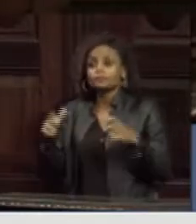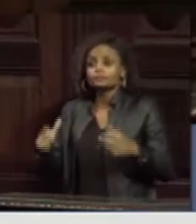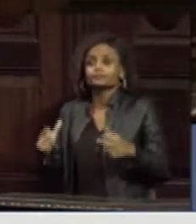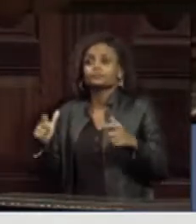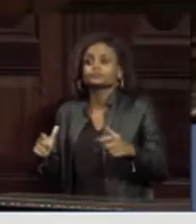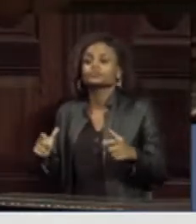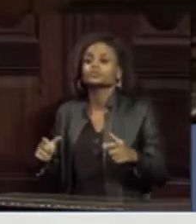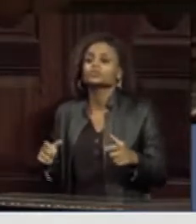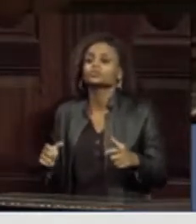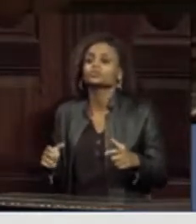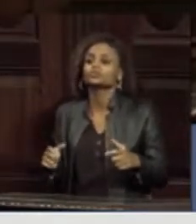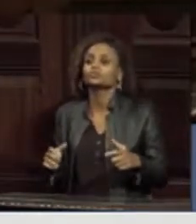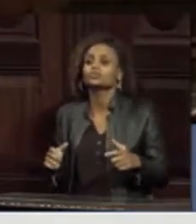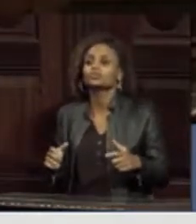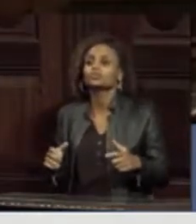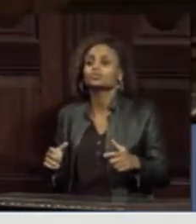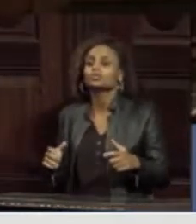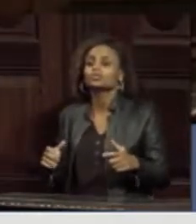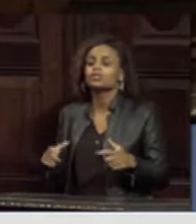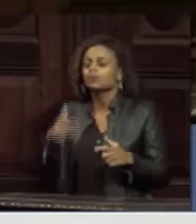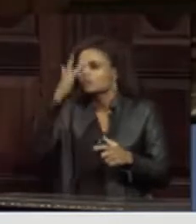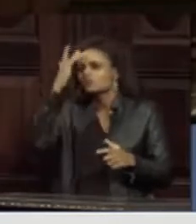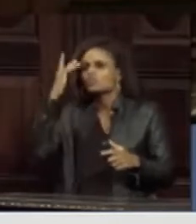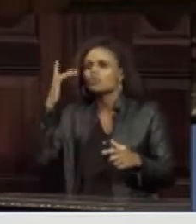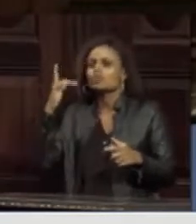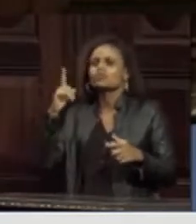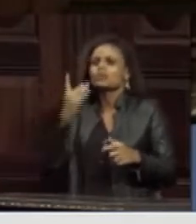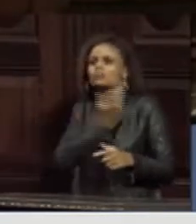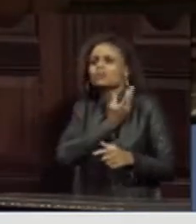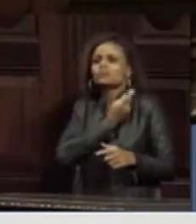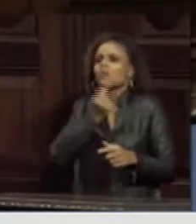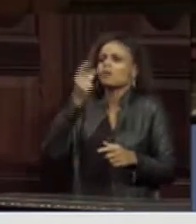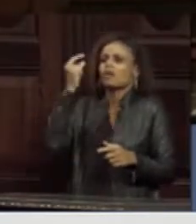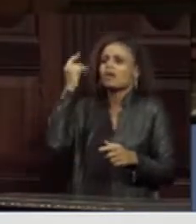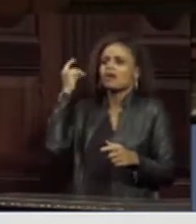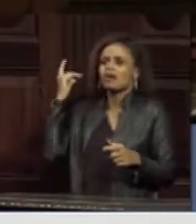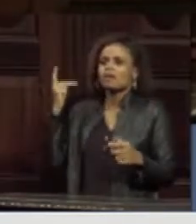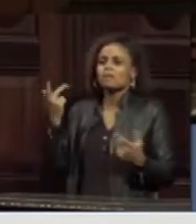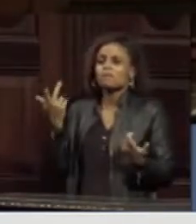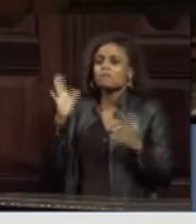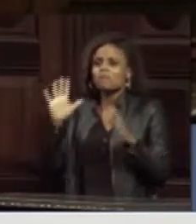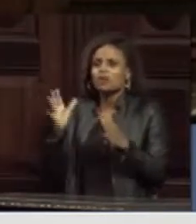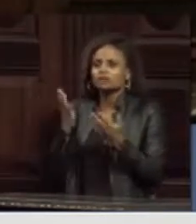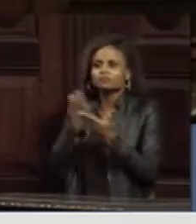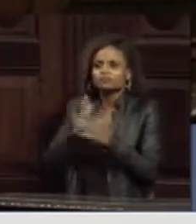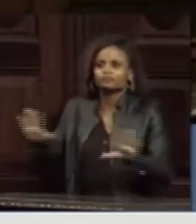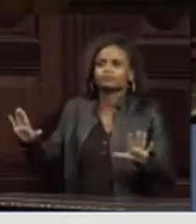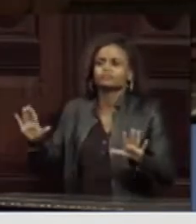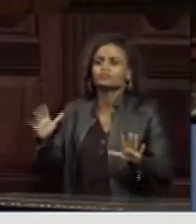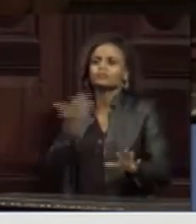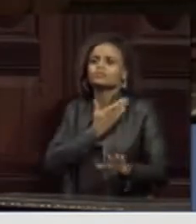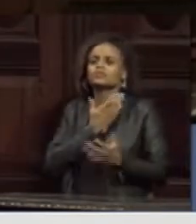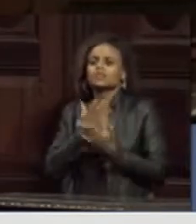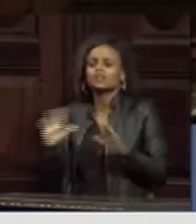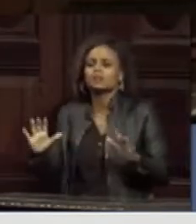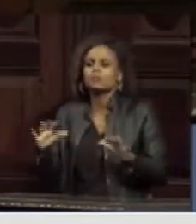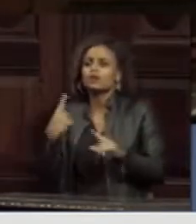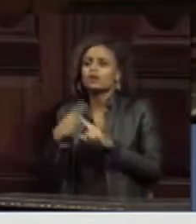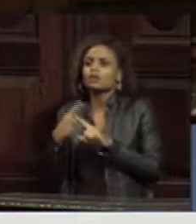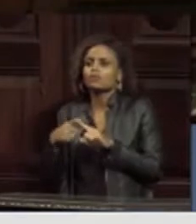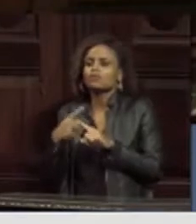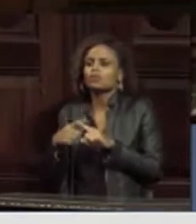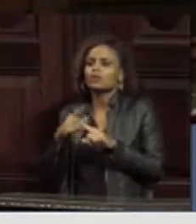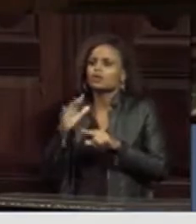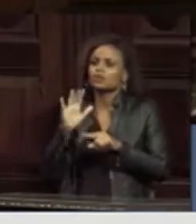gente de amizade longa se separa na defesa daquele ou